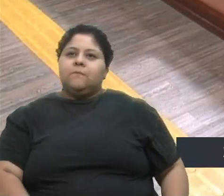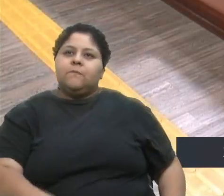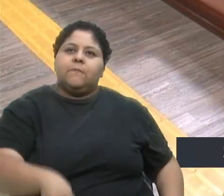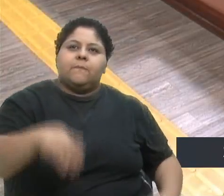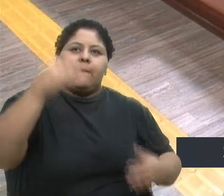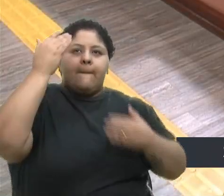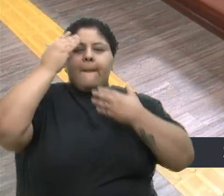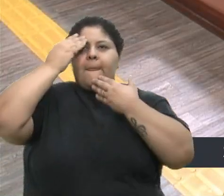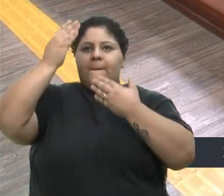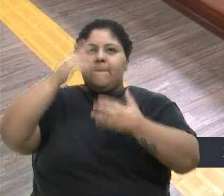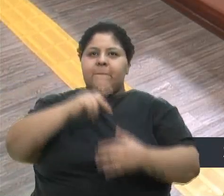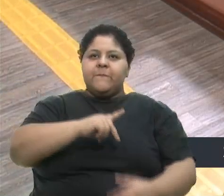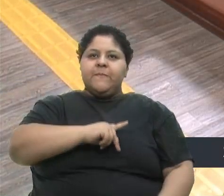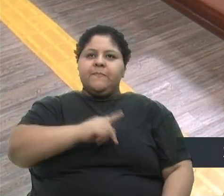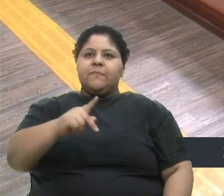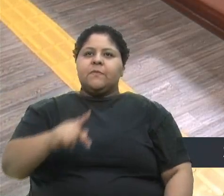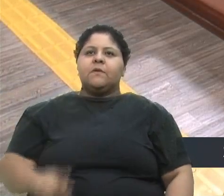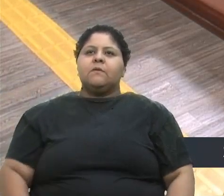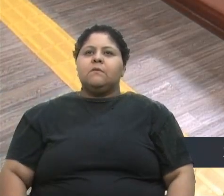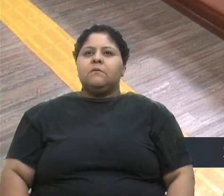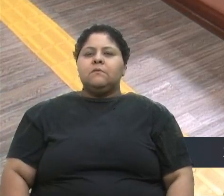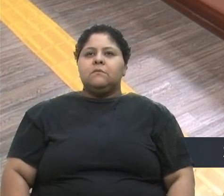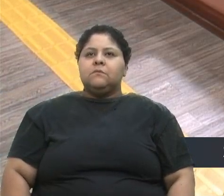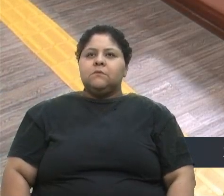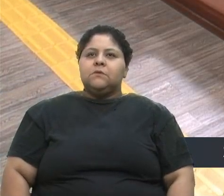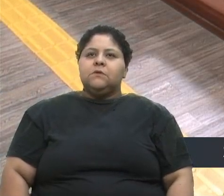Obrigado, senhor presidente.